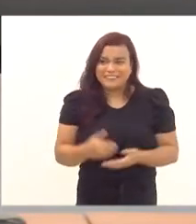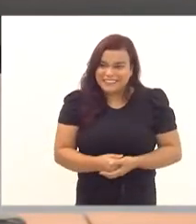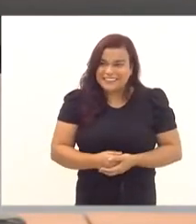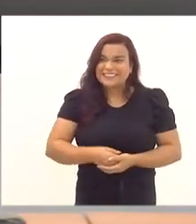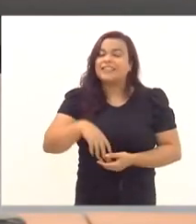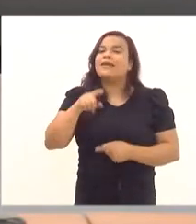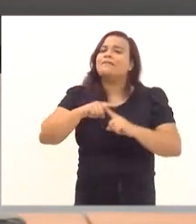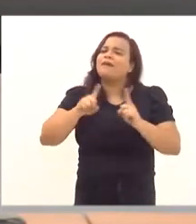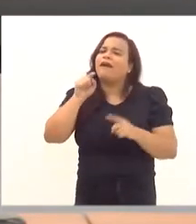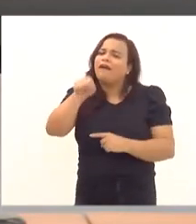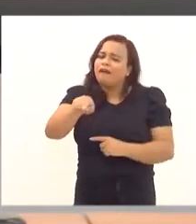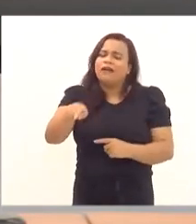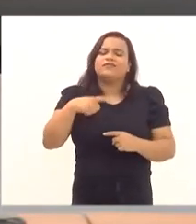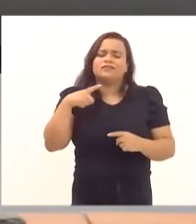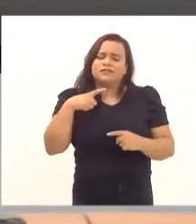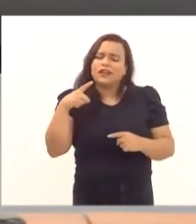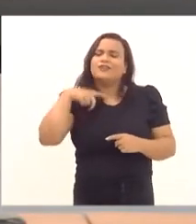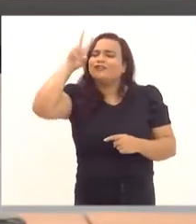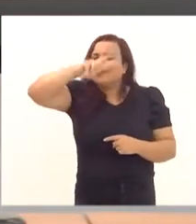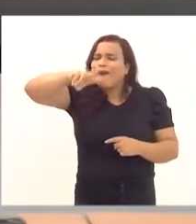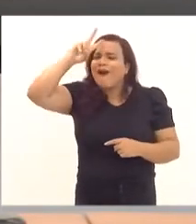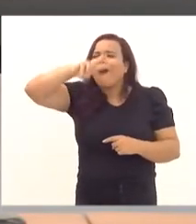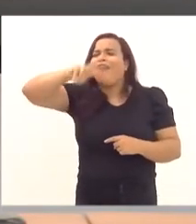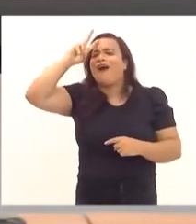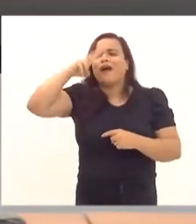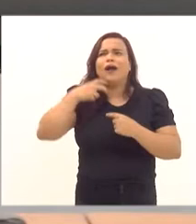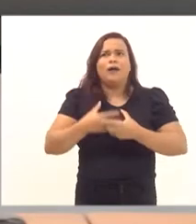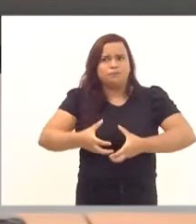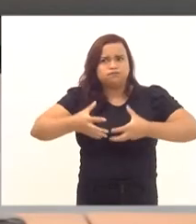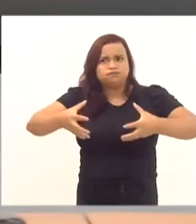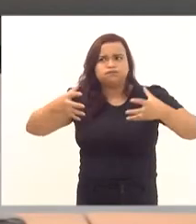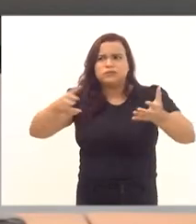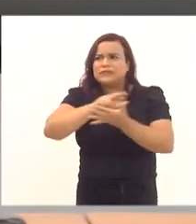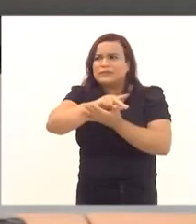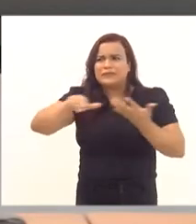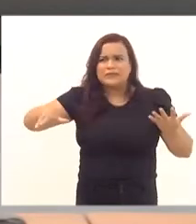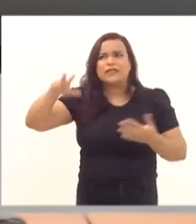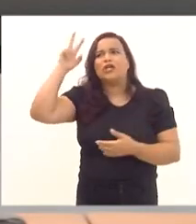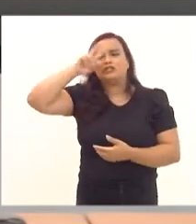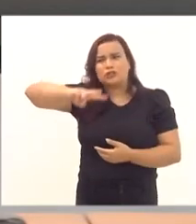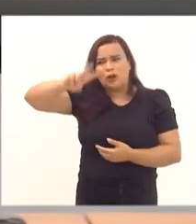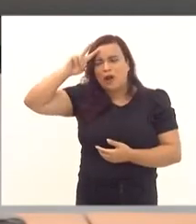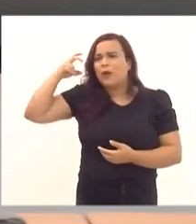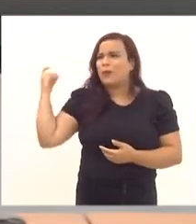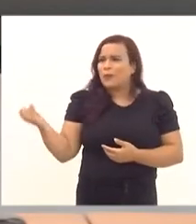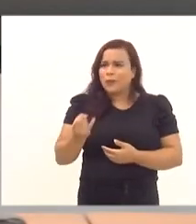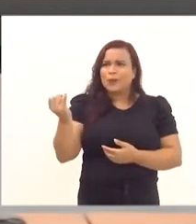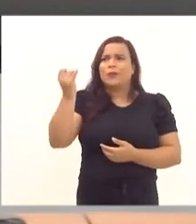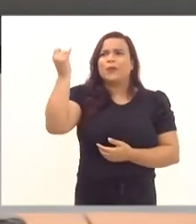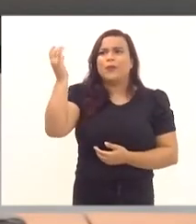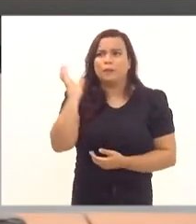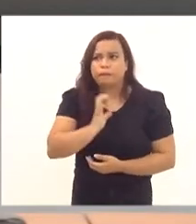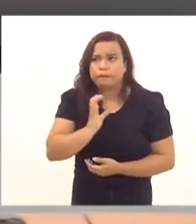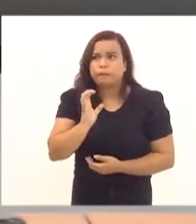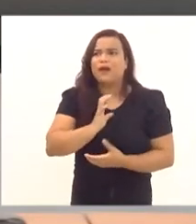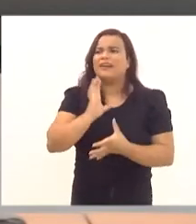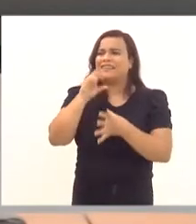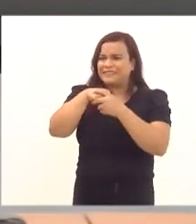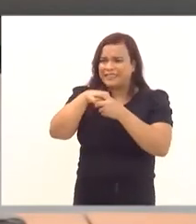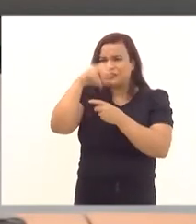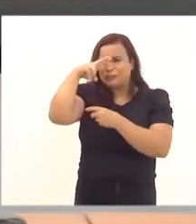mas uma trajetória já robusta não apenas não apenas entre os meus colegas artistas músicos